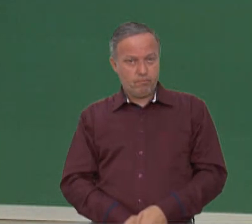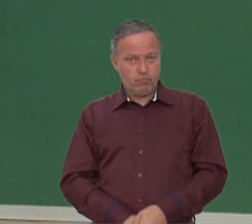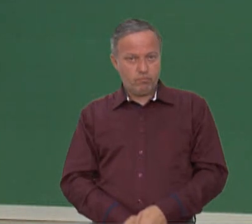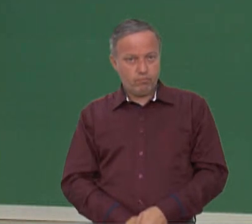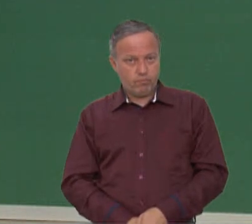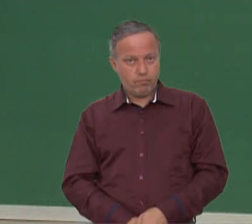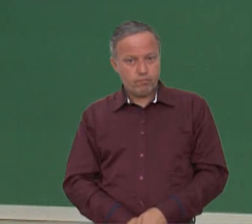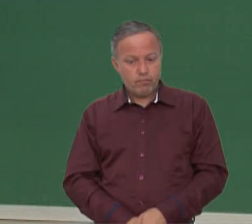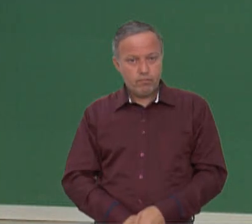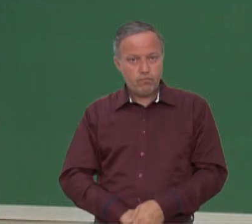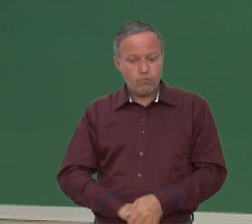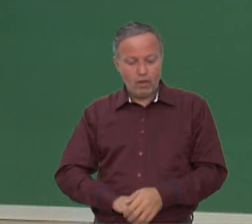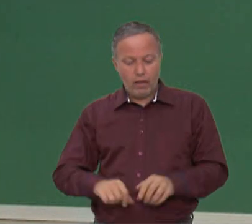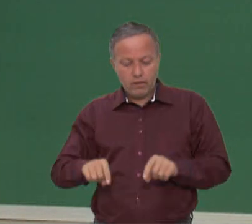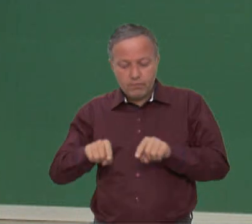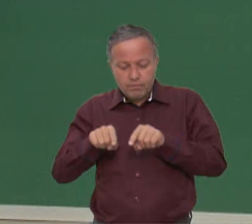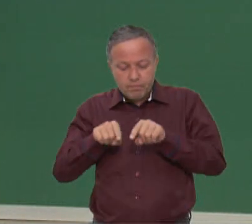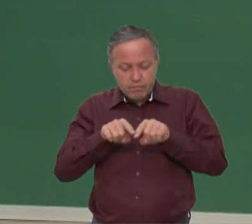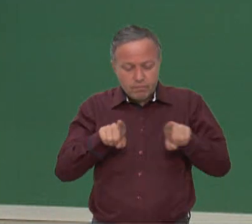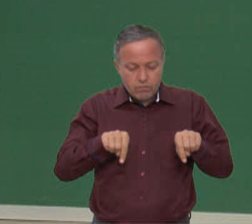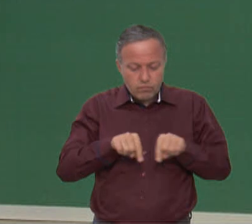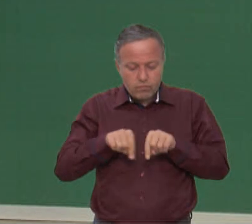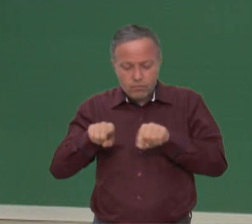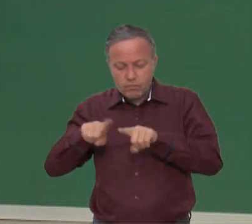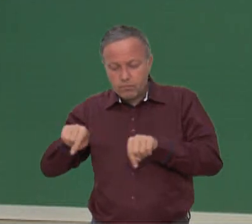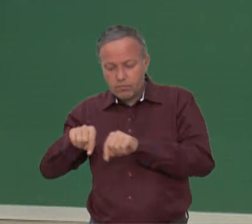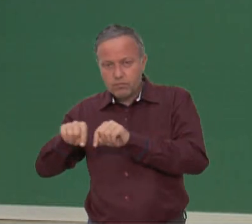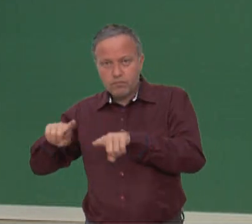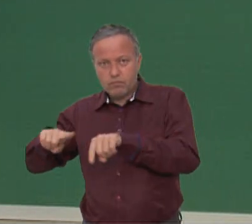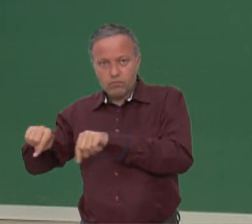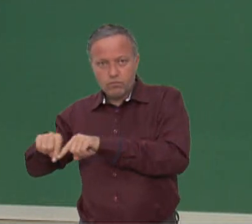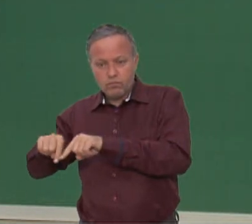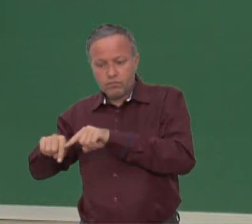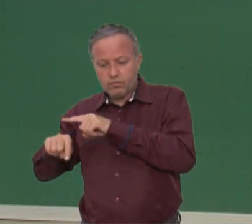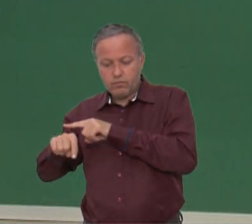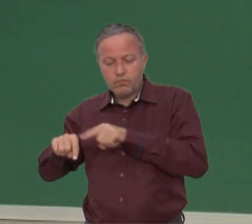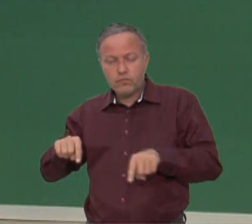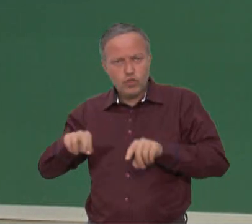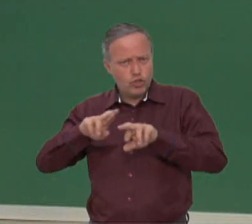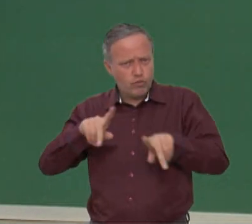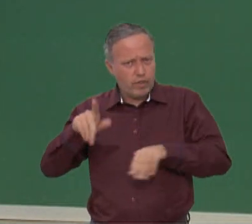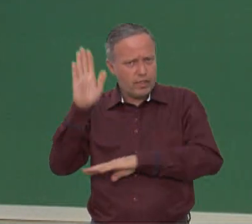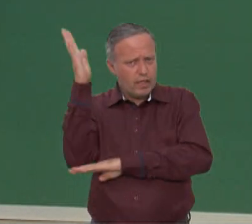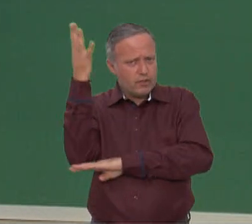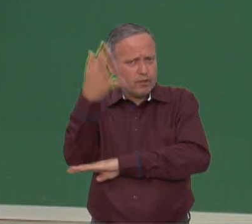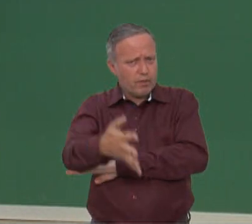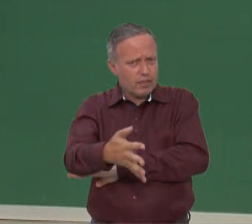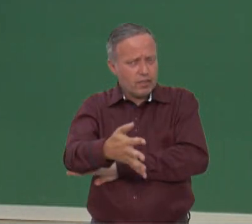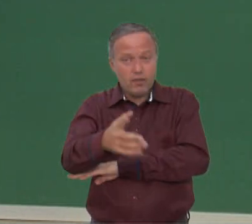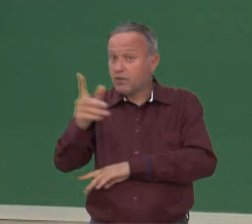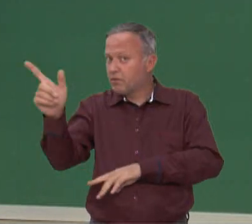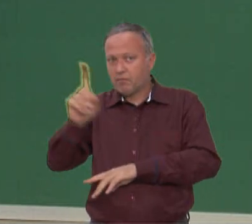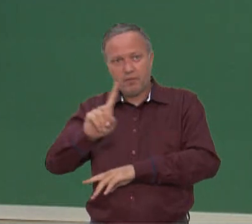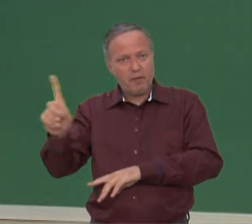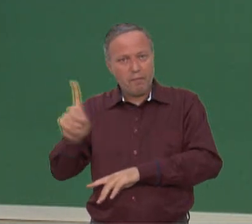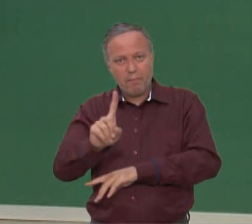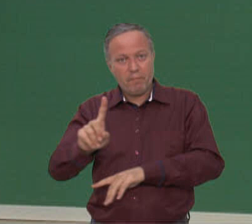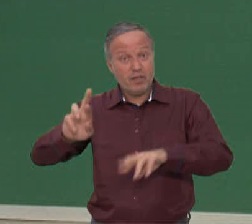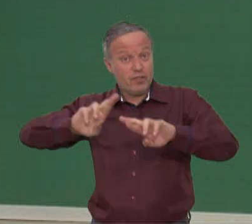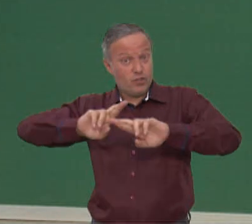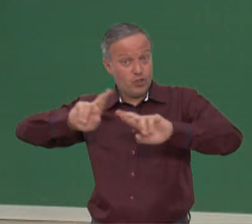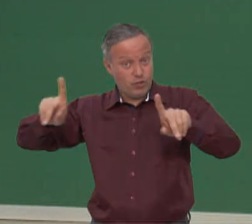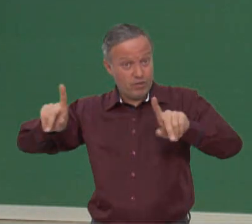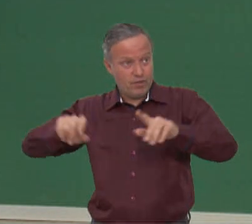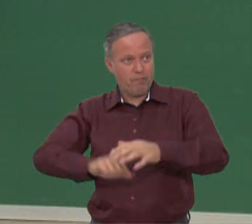temperatura menor que a da madeira, não faz sentido, a temperatura ambiente é a mesma. Letra B, porque a madeira está sujeita